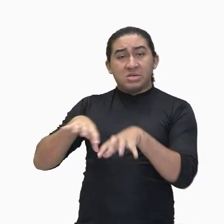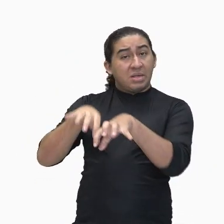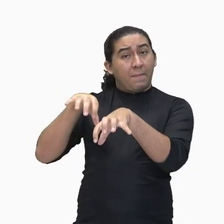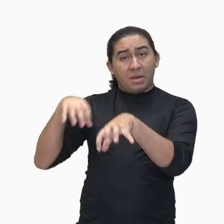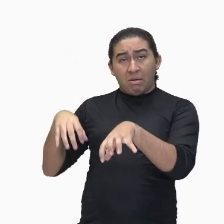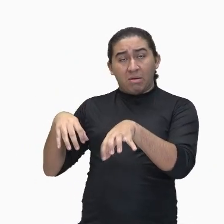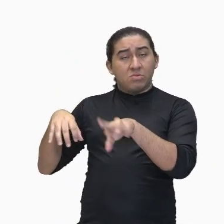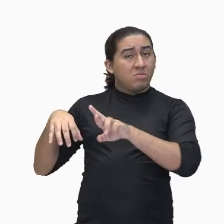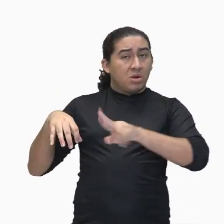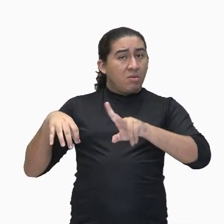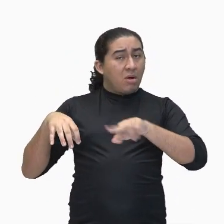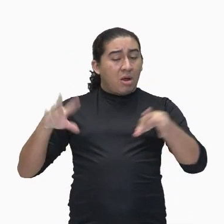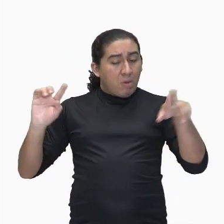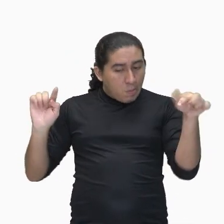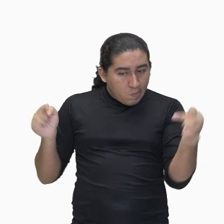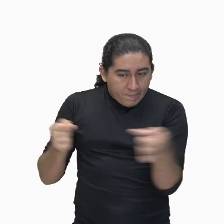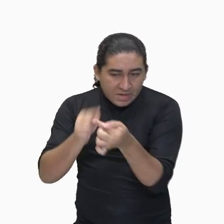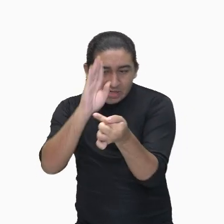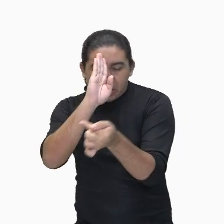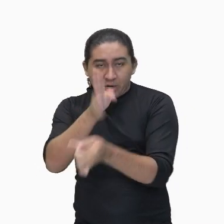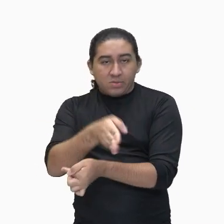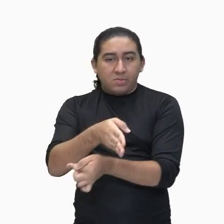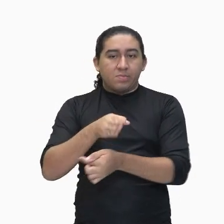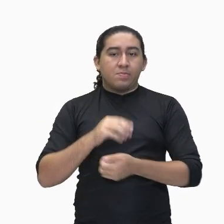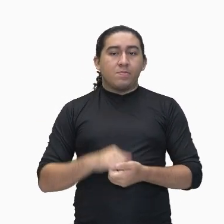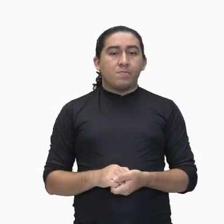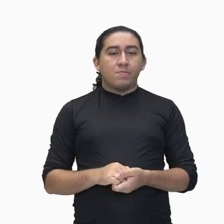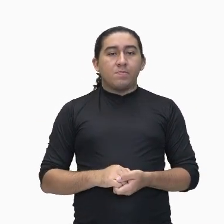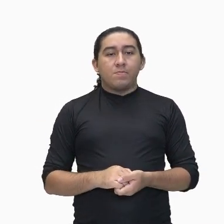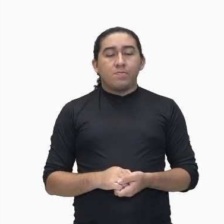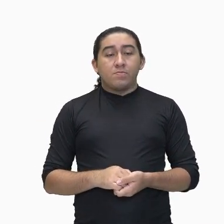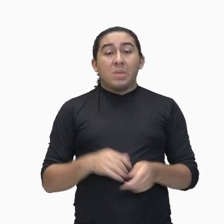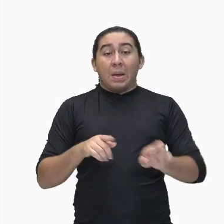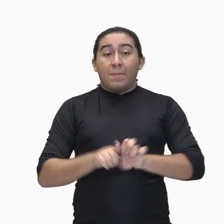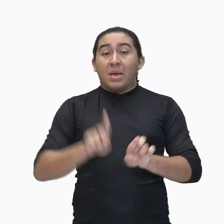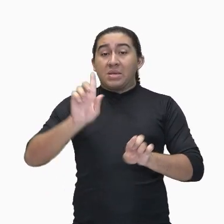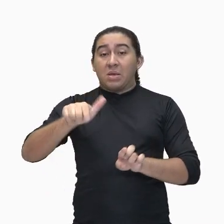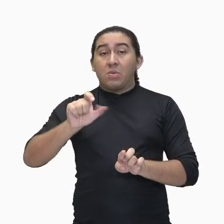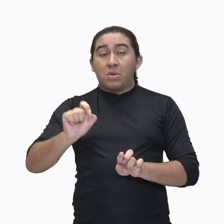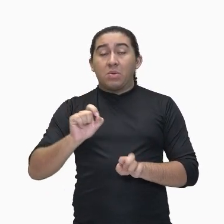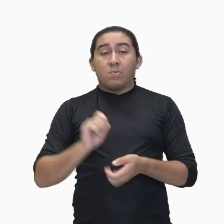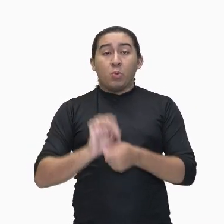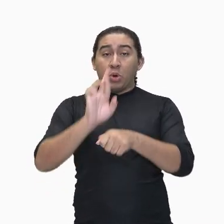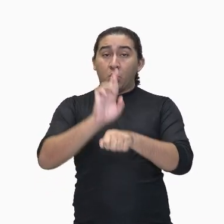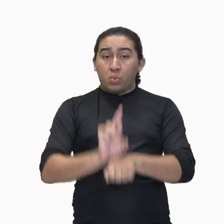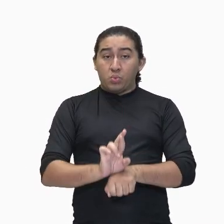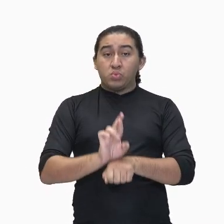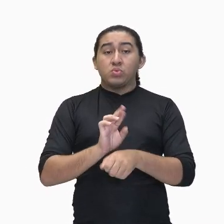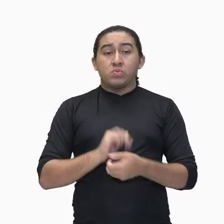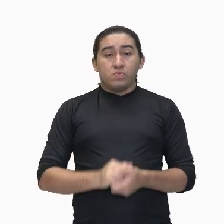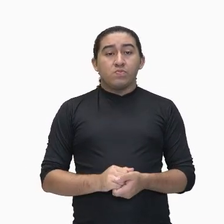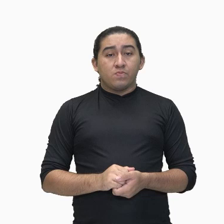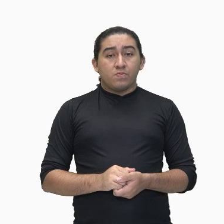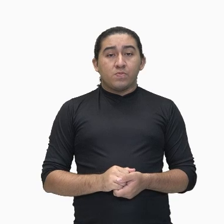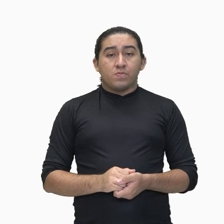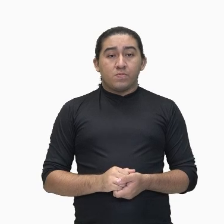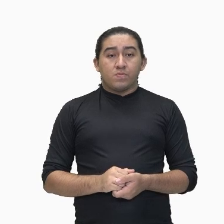daqueles pontos que ele levantou lá. Mas ela é um instrumento. A lógica,